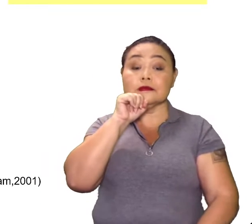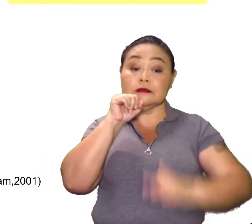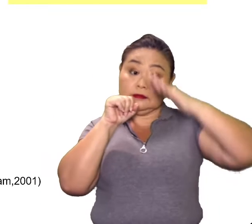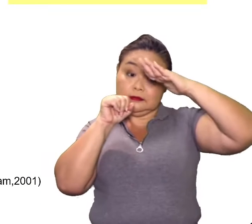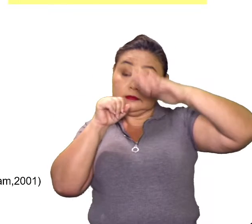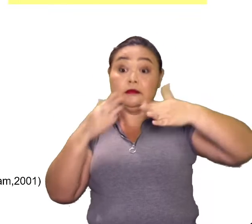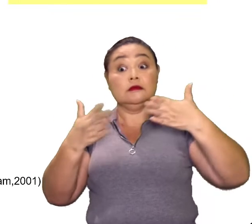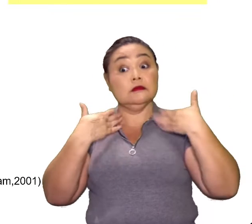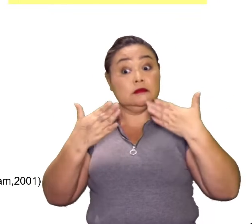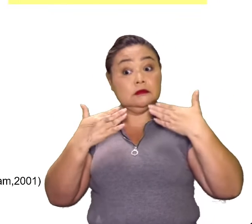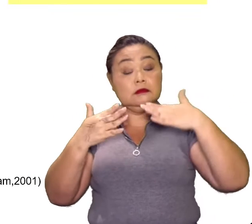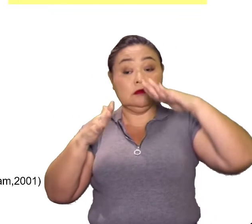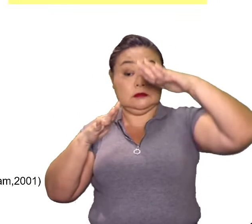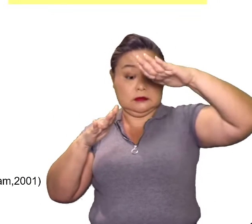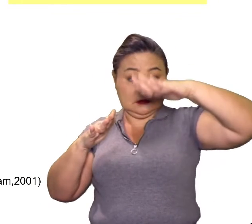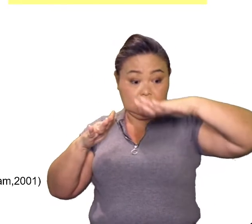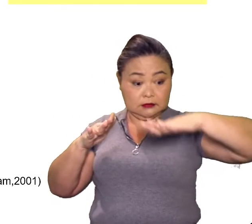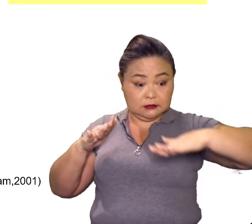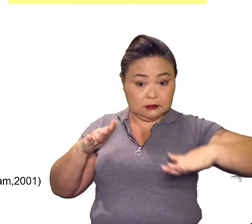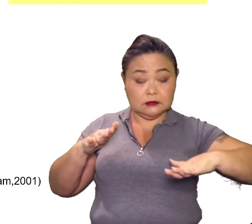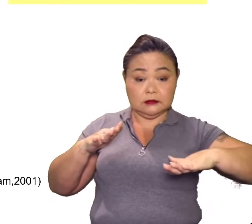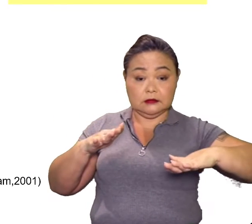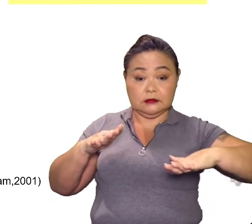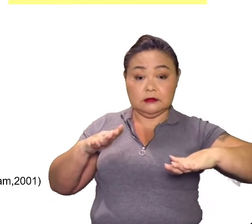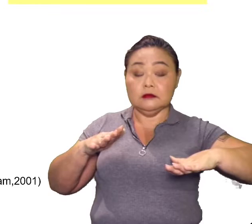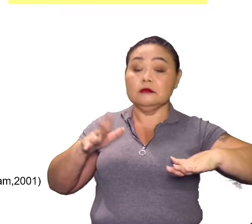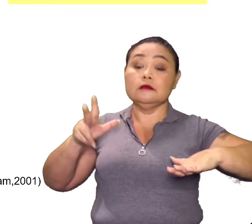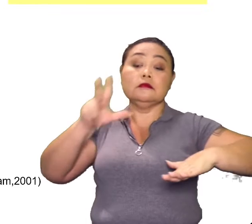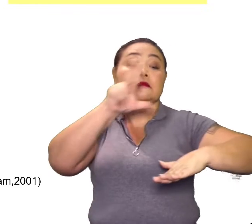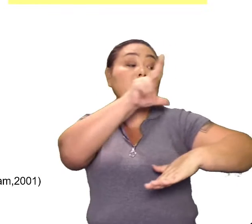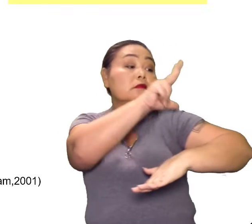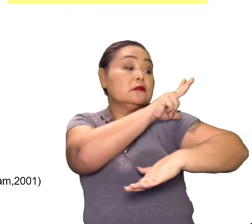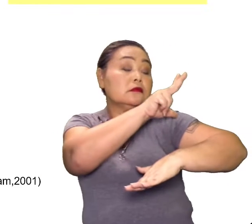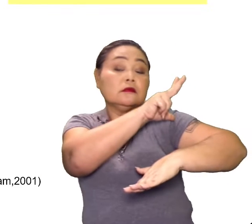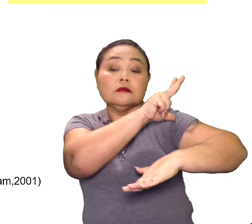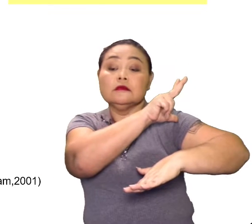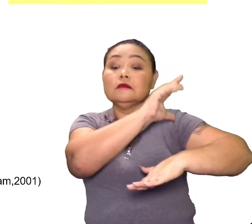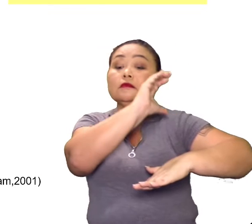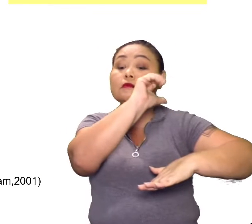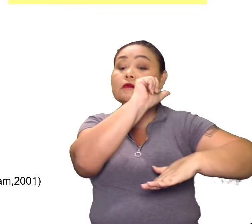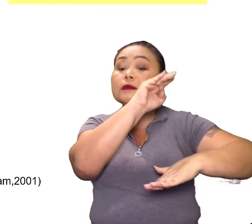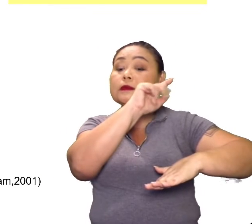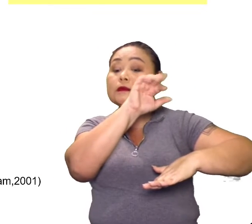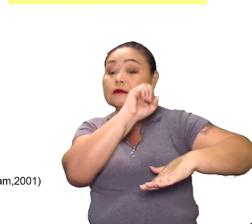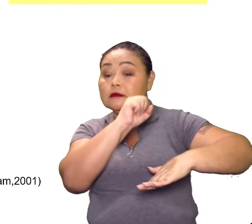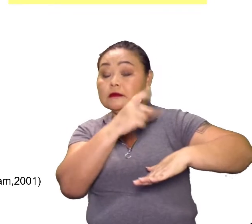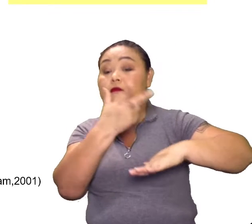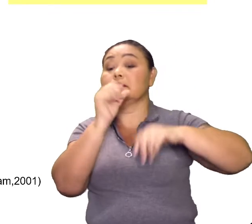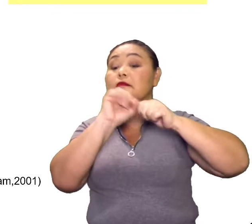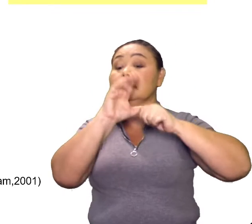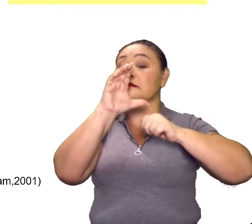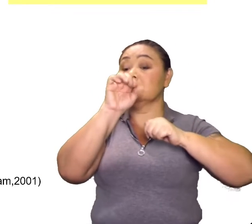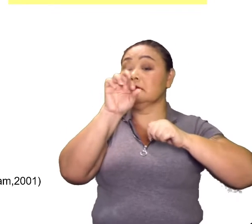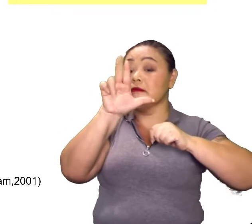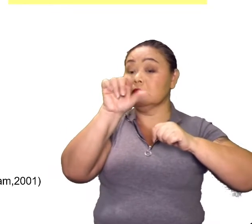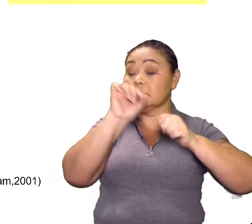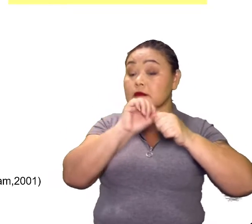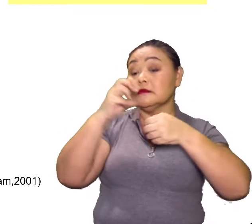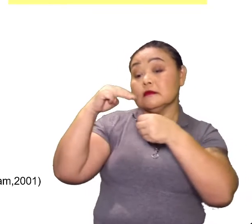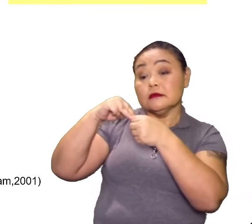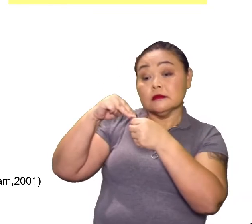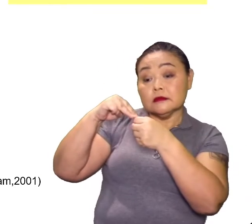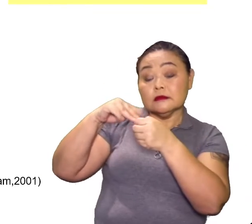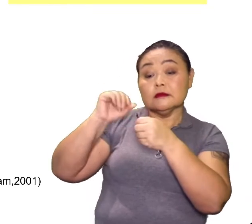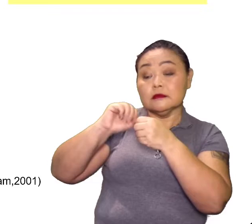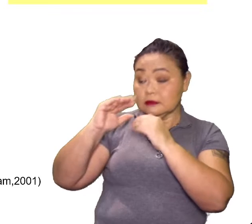Porto Velho é mais quente, porque está numa planície. Já Vilhena, Cabixi, Colorado do Oeste, são